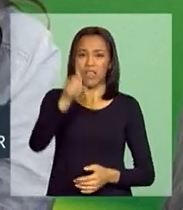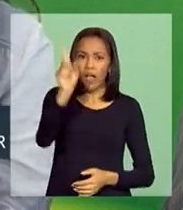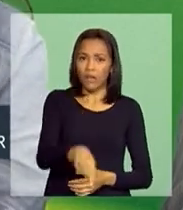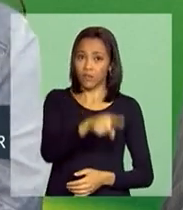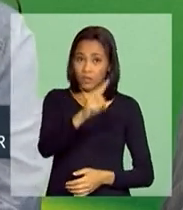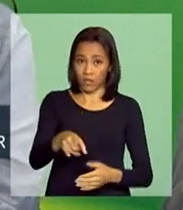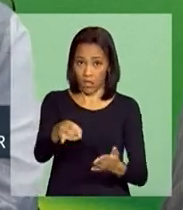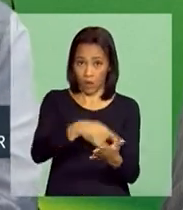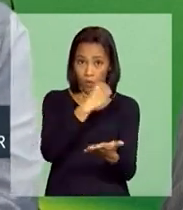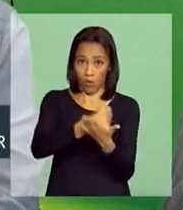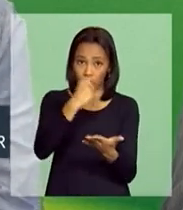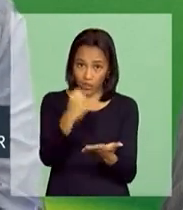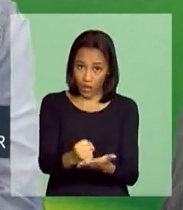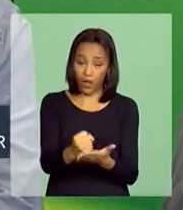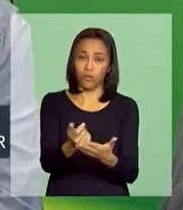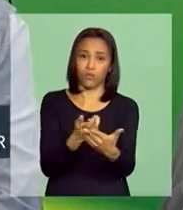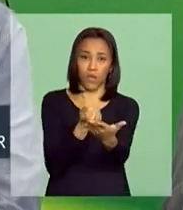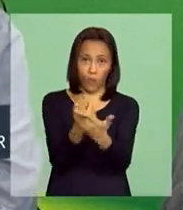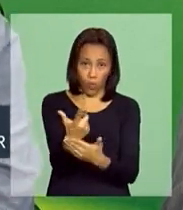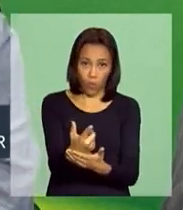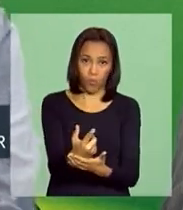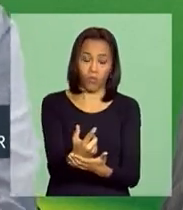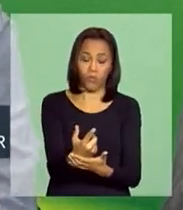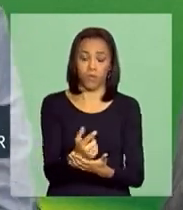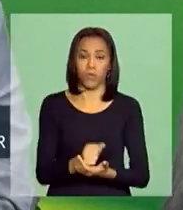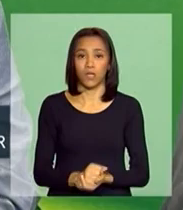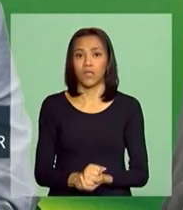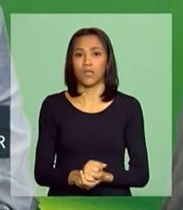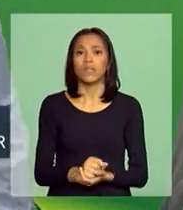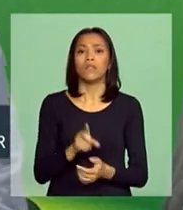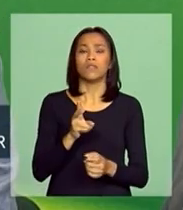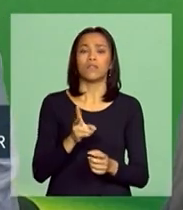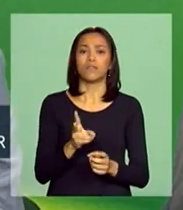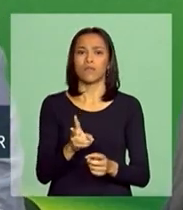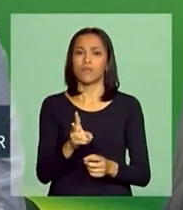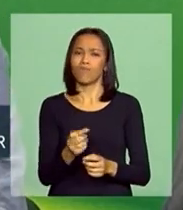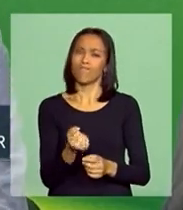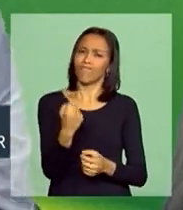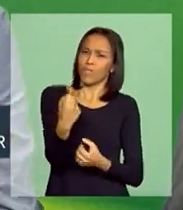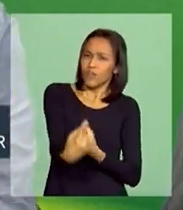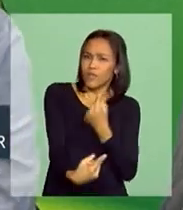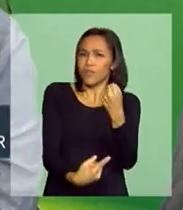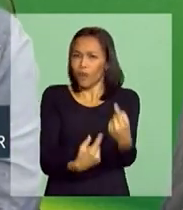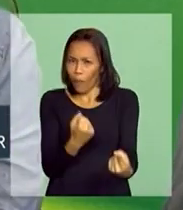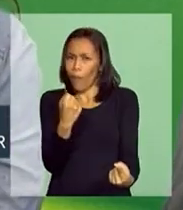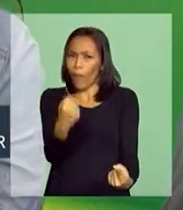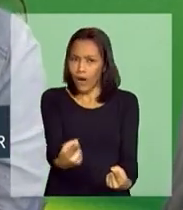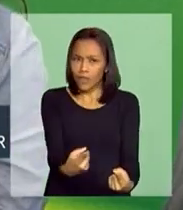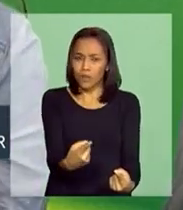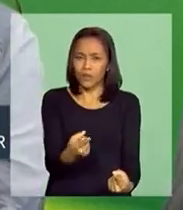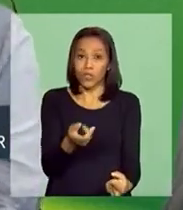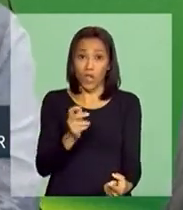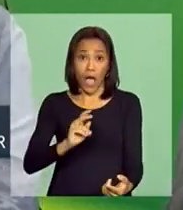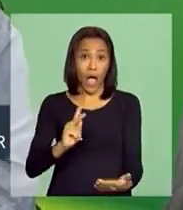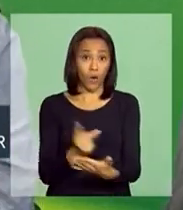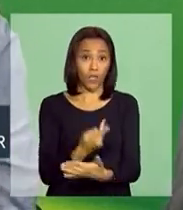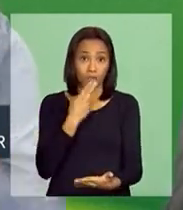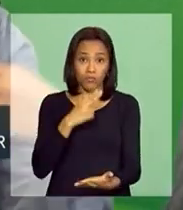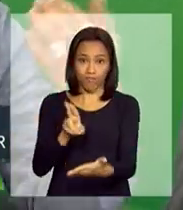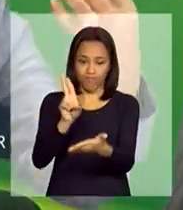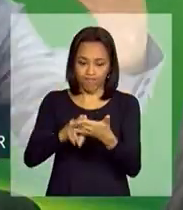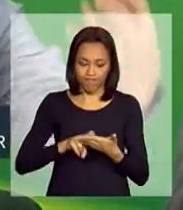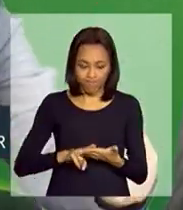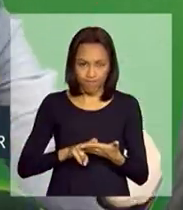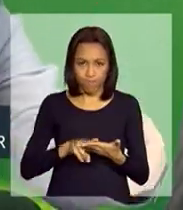principal da compra do produto de vez em quando aparece uma fatura do contrato acessório